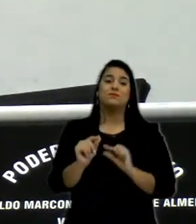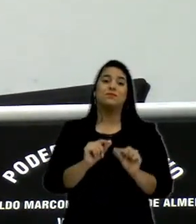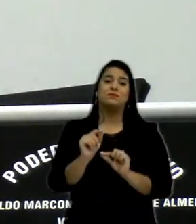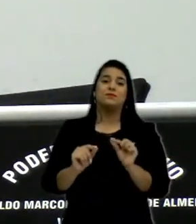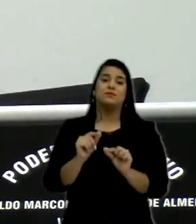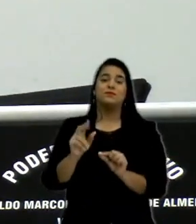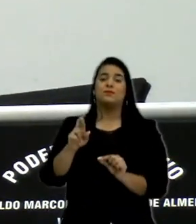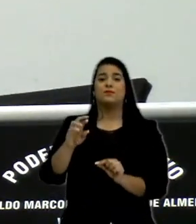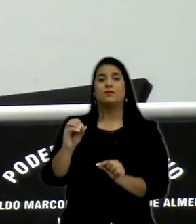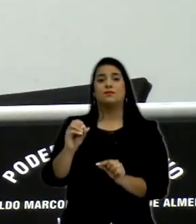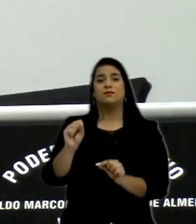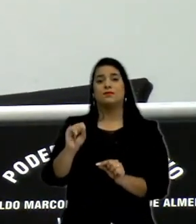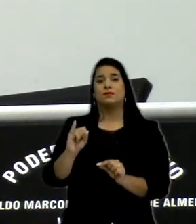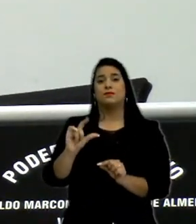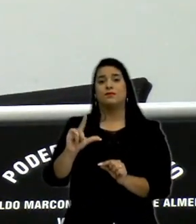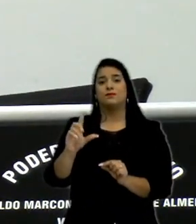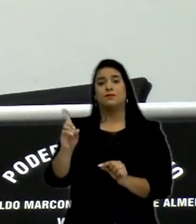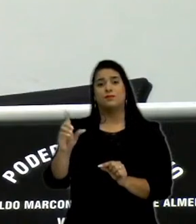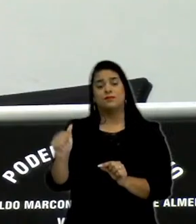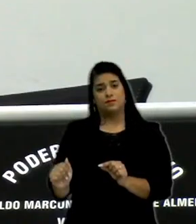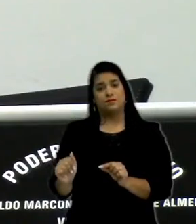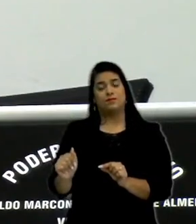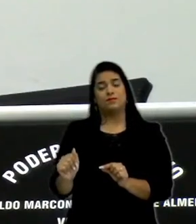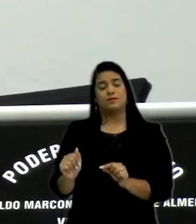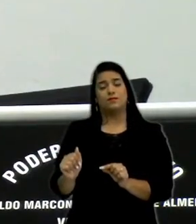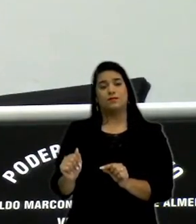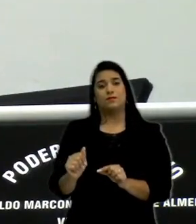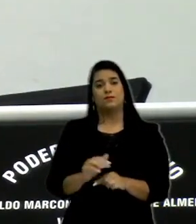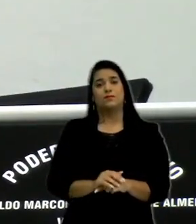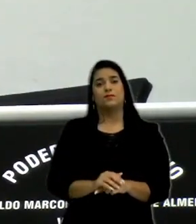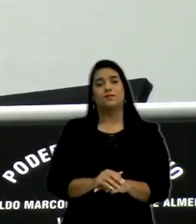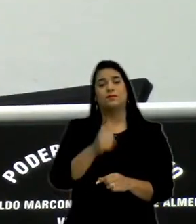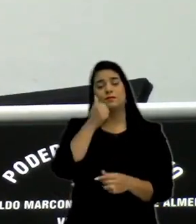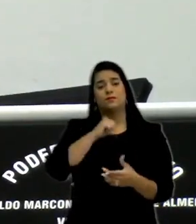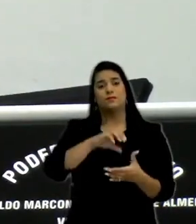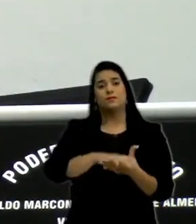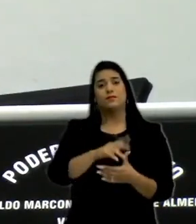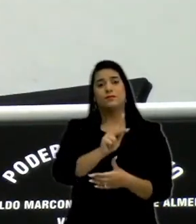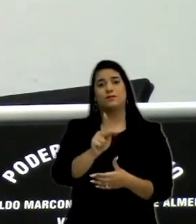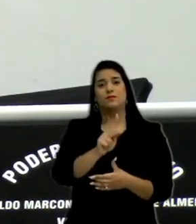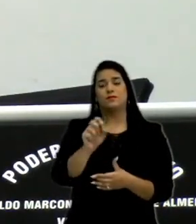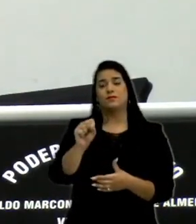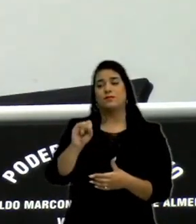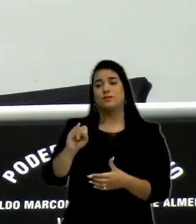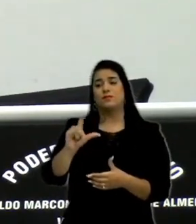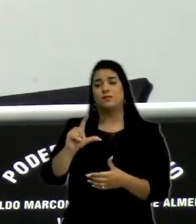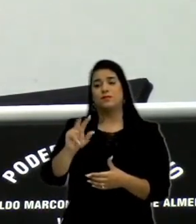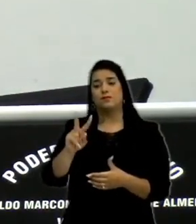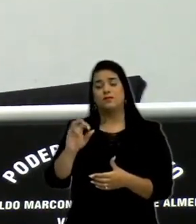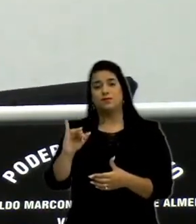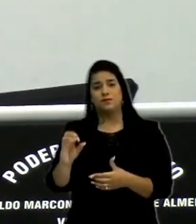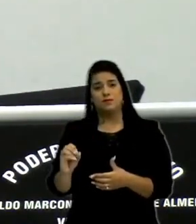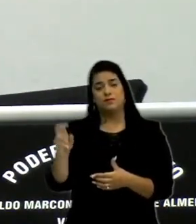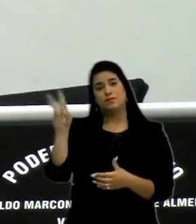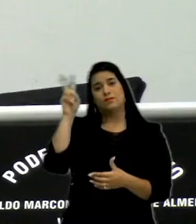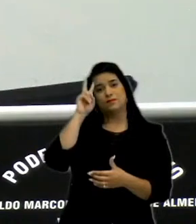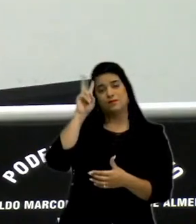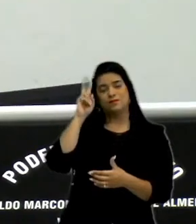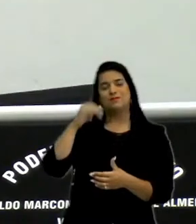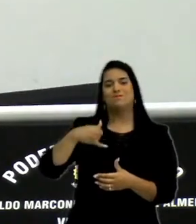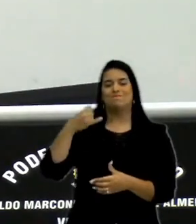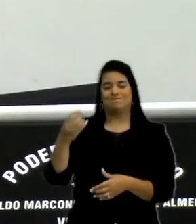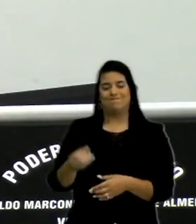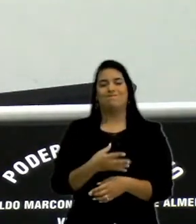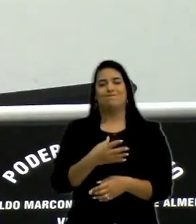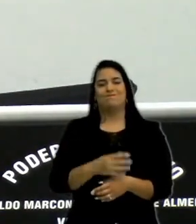para Rosilda Cabeleireira, esposa de professor Silvio, que na última segunda-feira completou vida